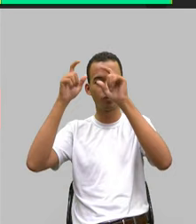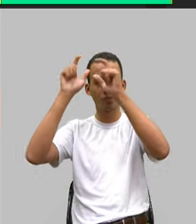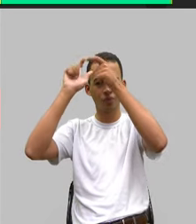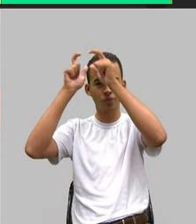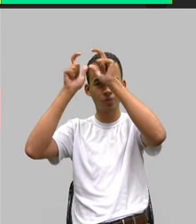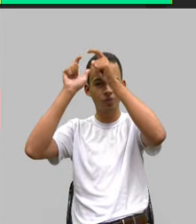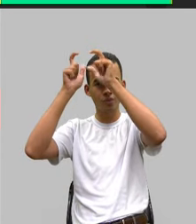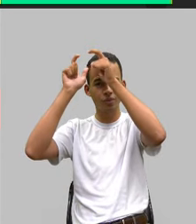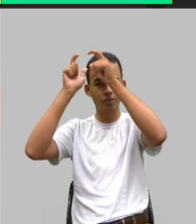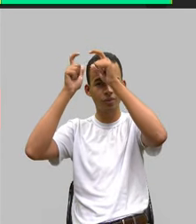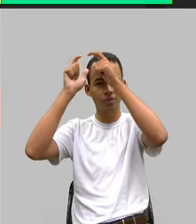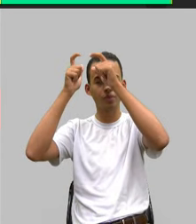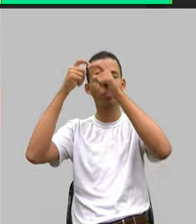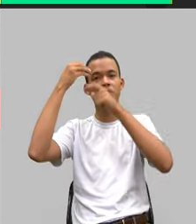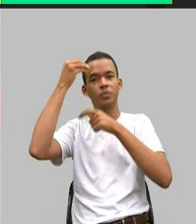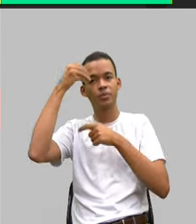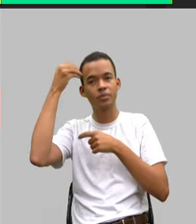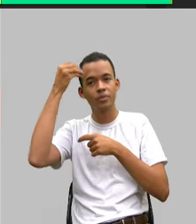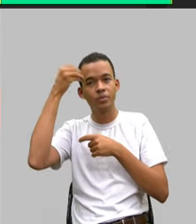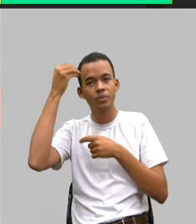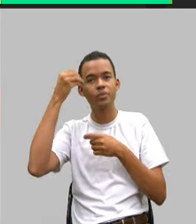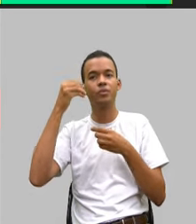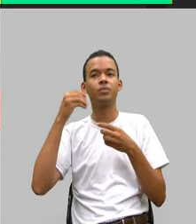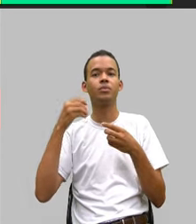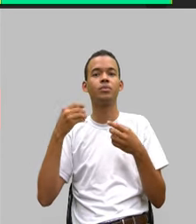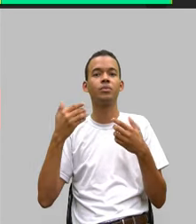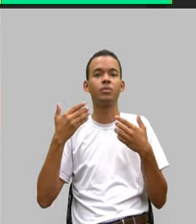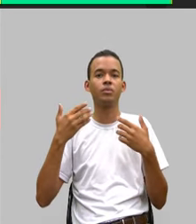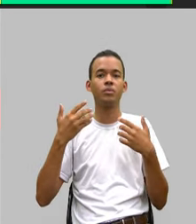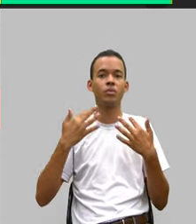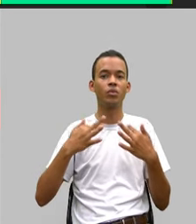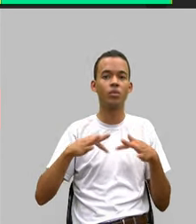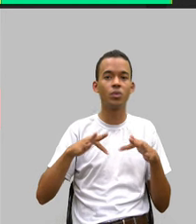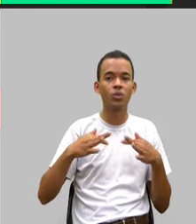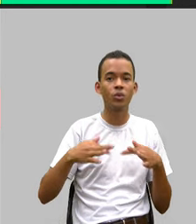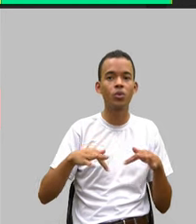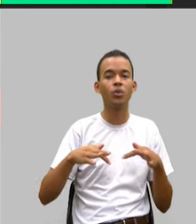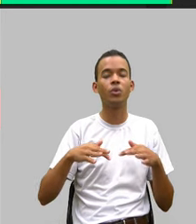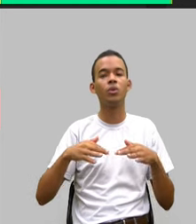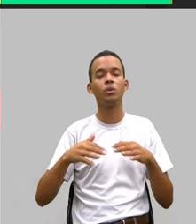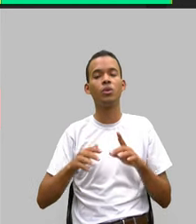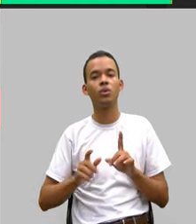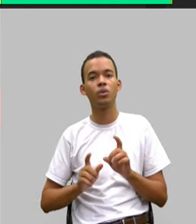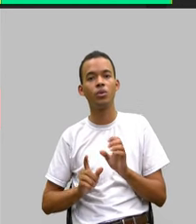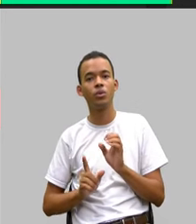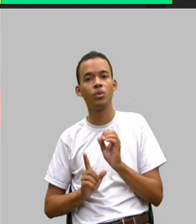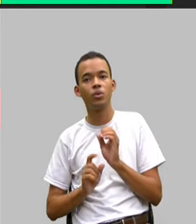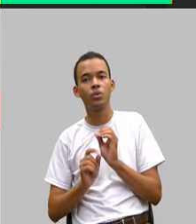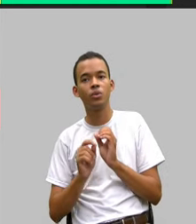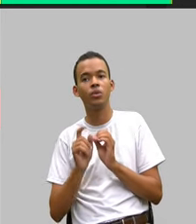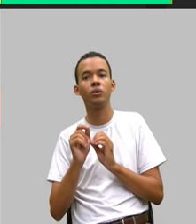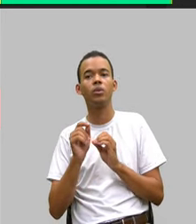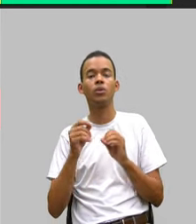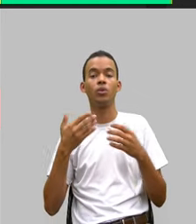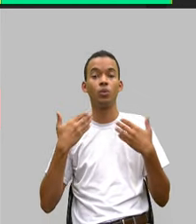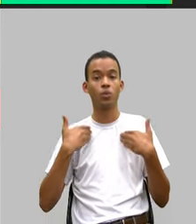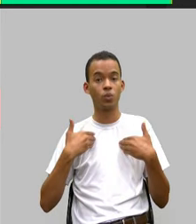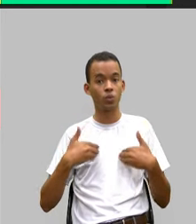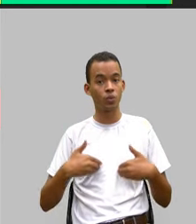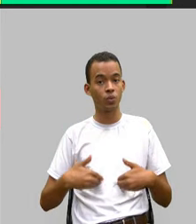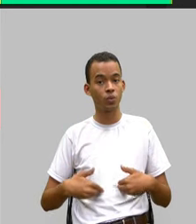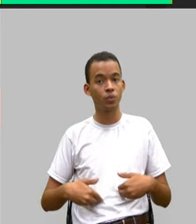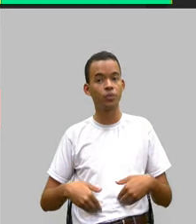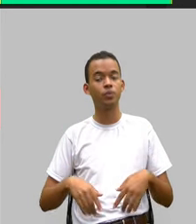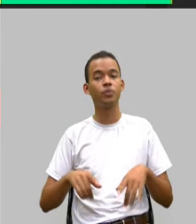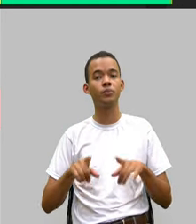demenciais na dor neuropática na dor oncológica no condicionamento físico hoje a gente tem eh um